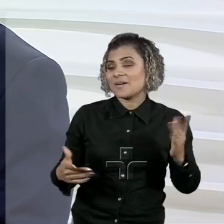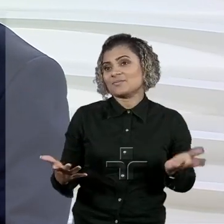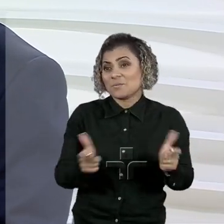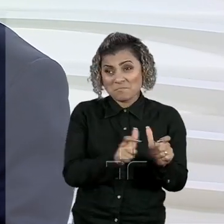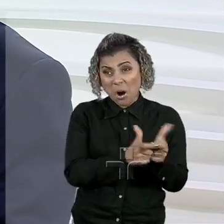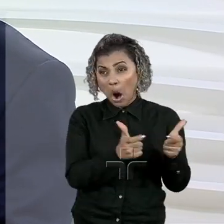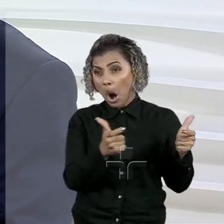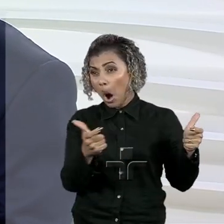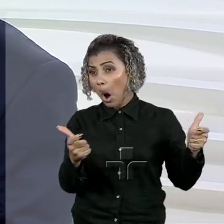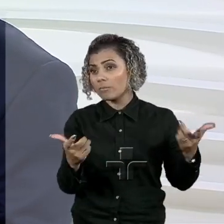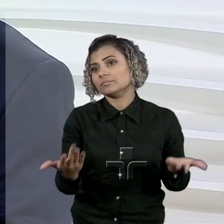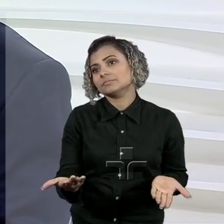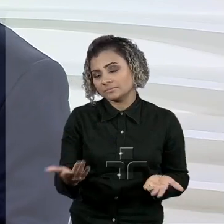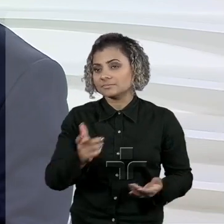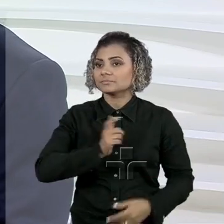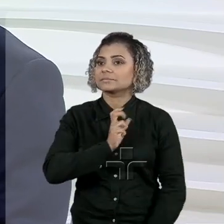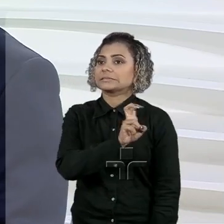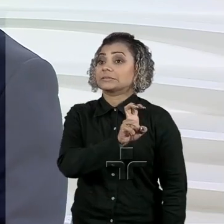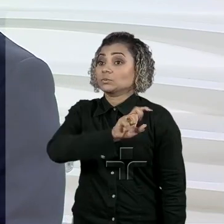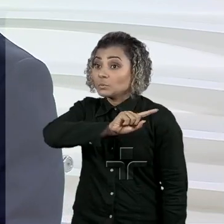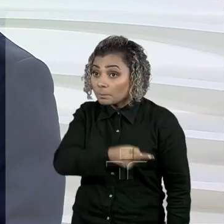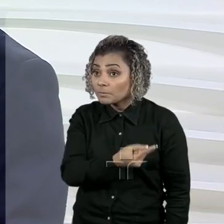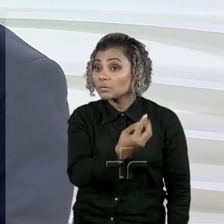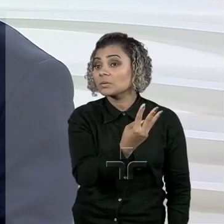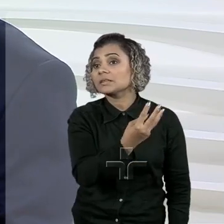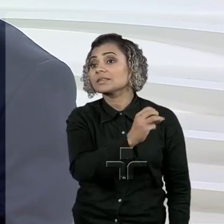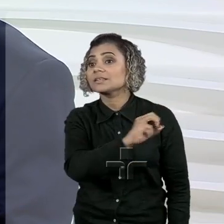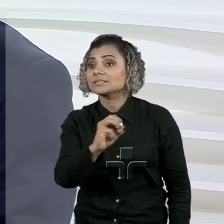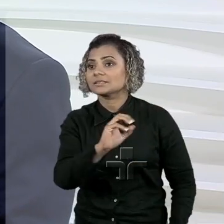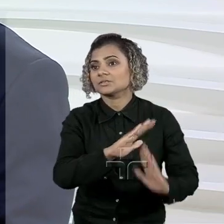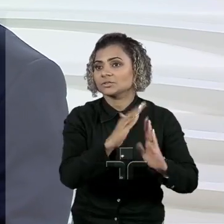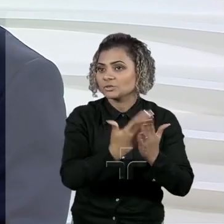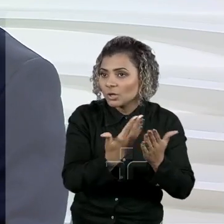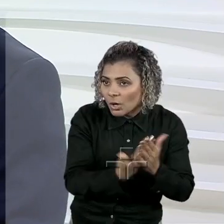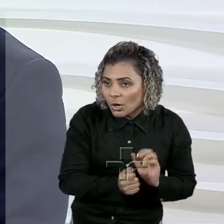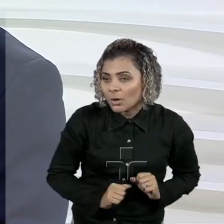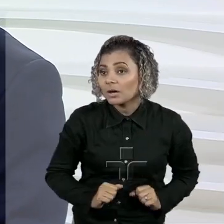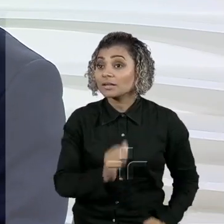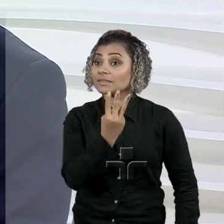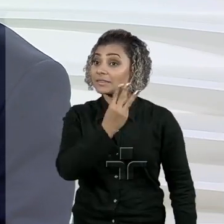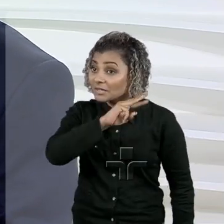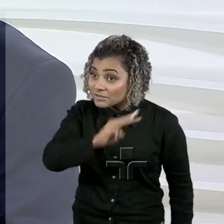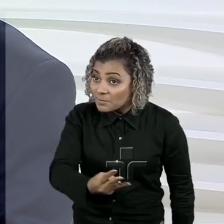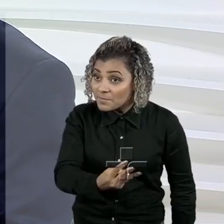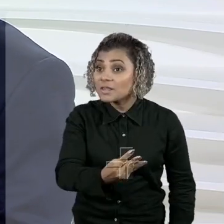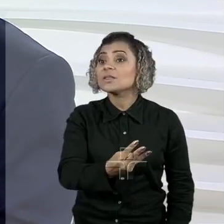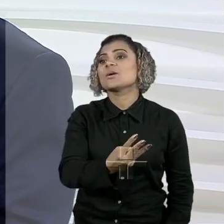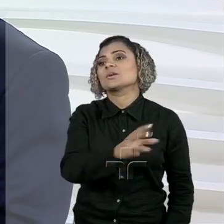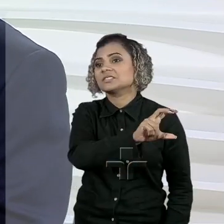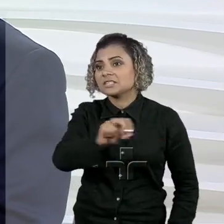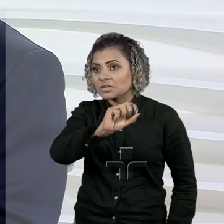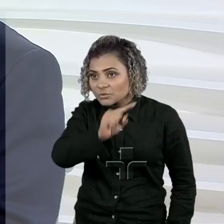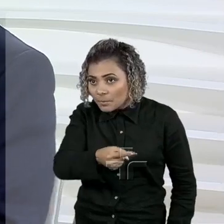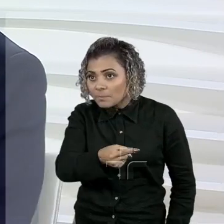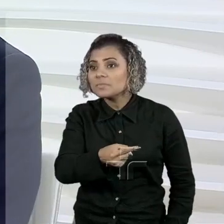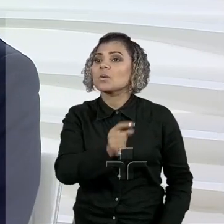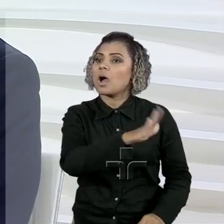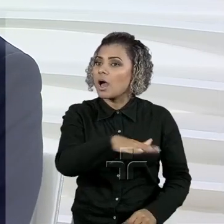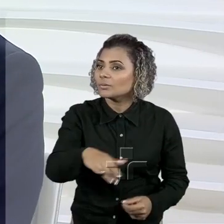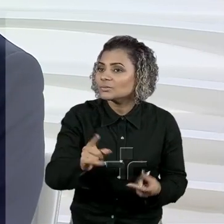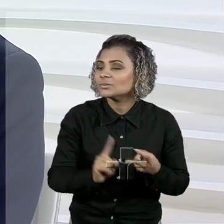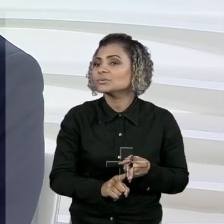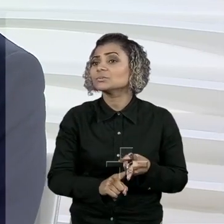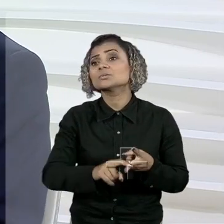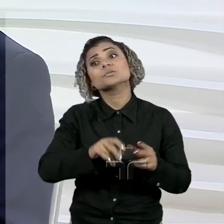São Paulo. Nós temos 5.300 escolas, temos 3,5 milhões de alunos, mover isso